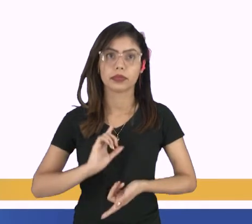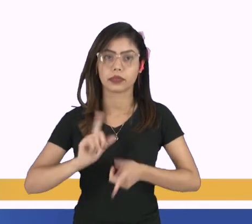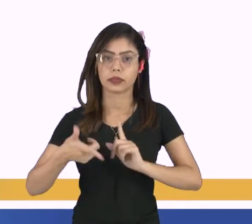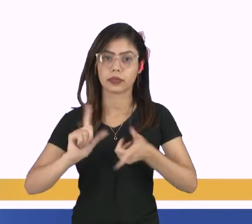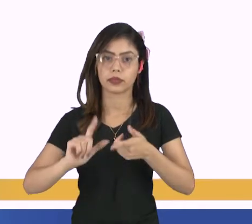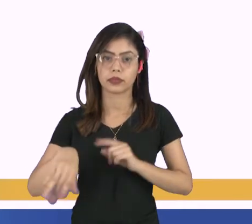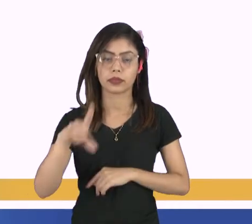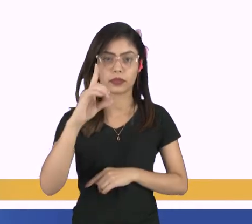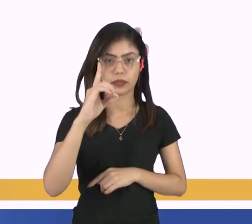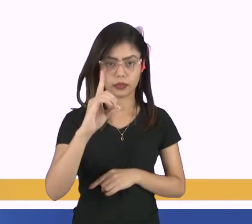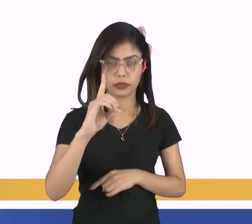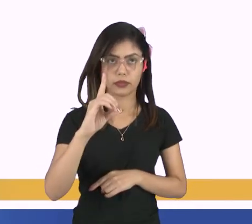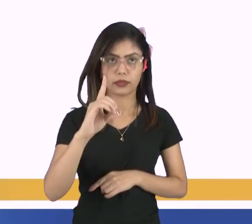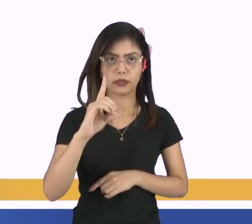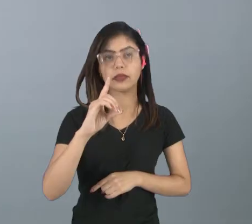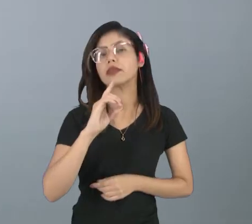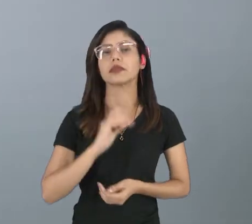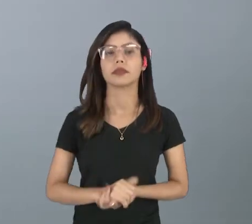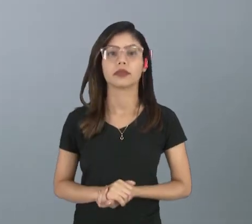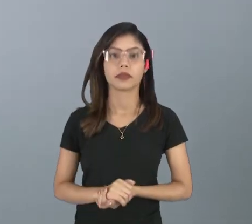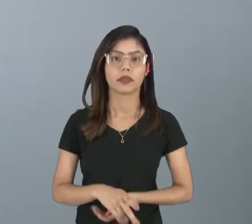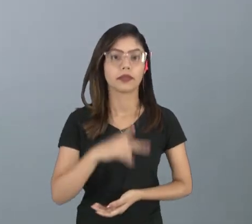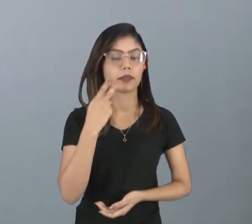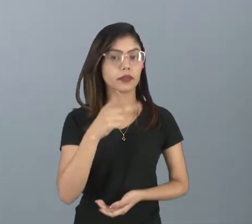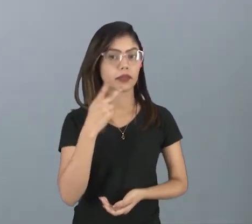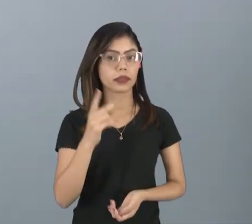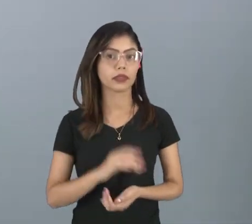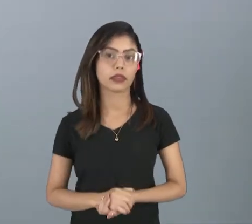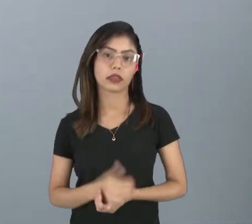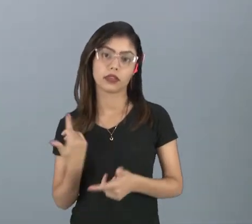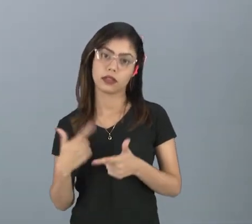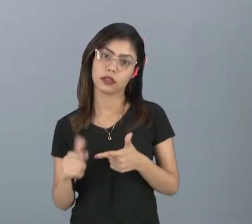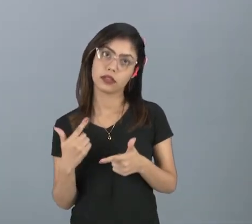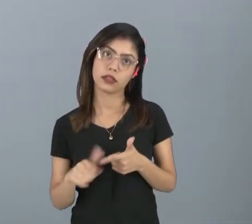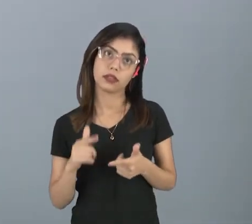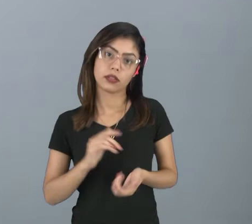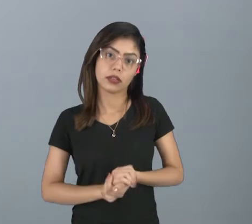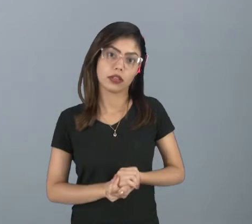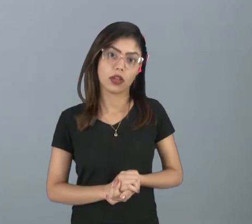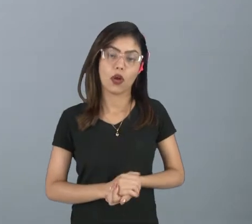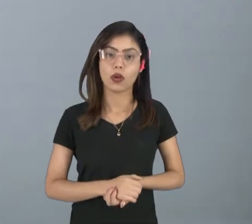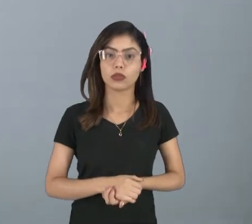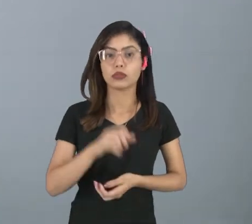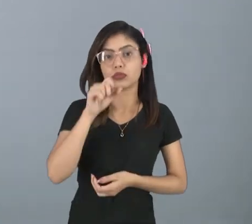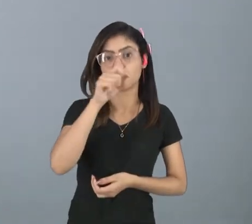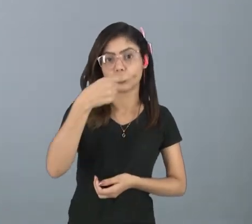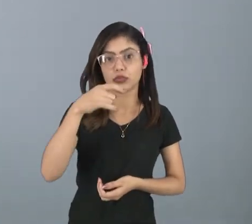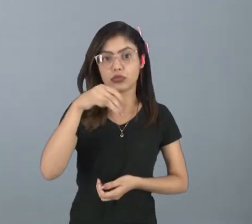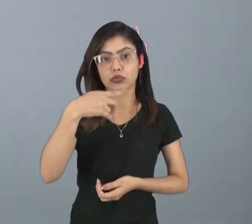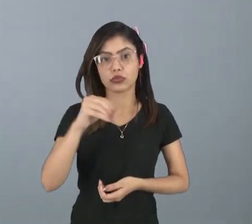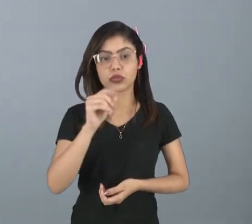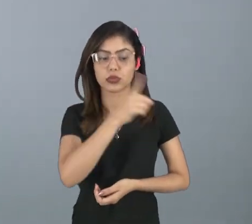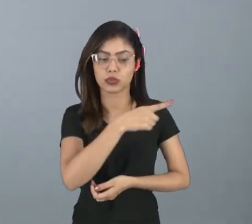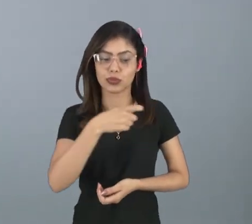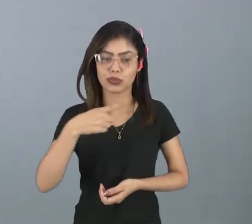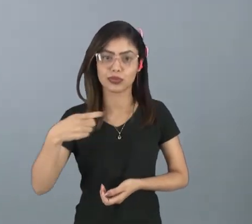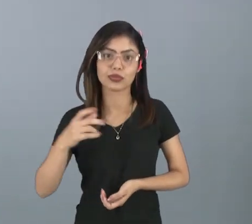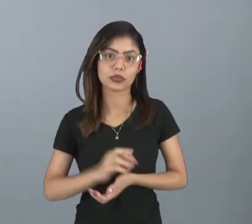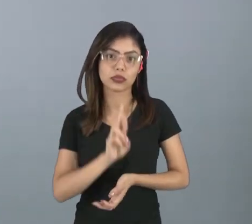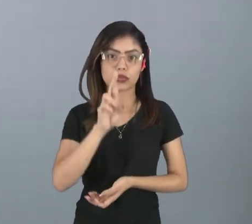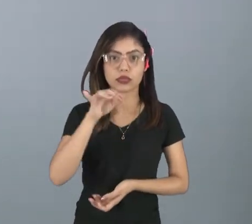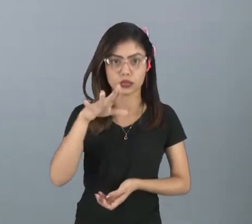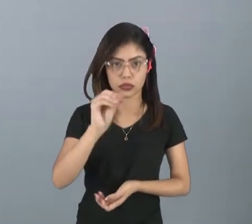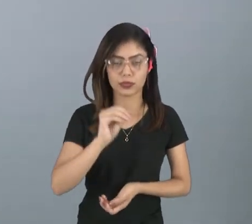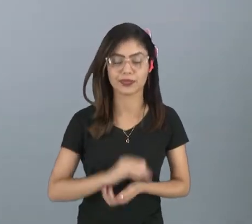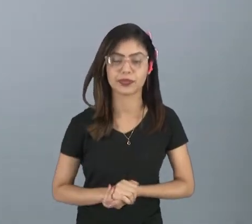Nesse caso, gente, vai ser a leptospirose. Lembra que eu falei, né? O problema vai ser a urina do rato e não simplesmente a pessoa ter, né, o